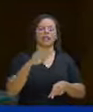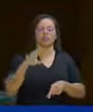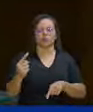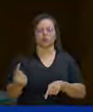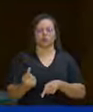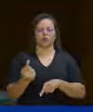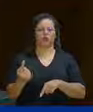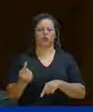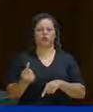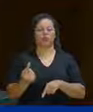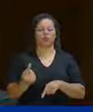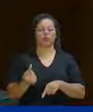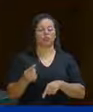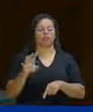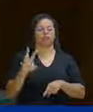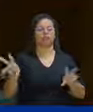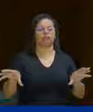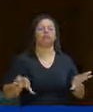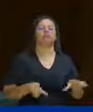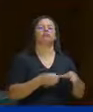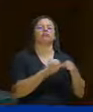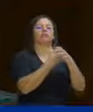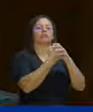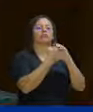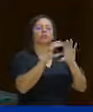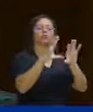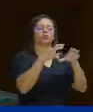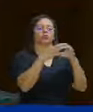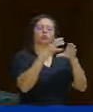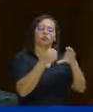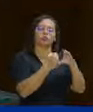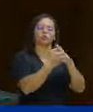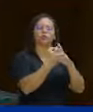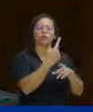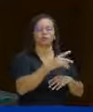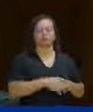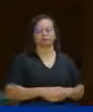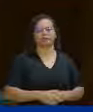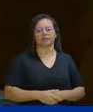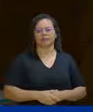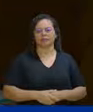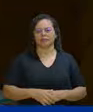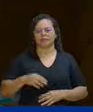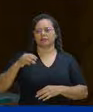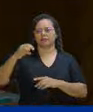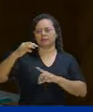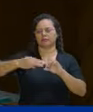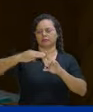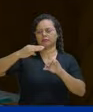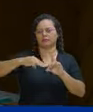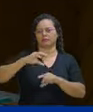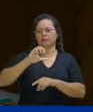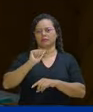individuais, reticências, fecho aspas, da relatoria da ilustre ministra Carmen Lúcia, do DGE